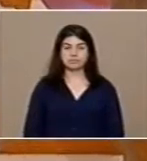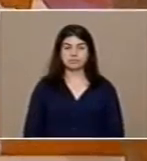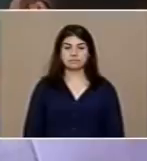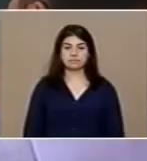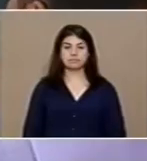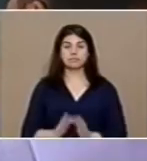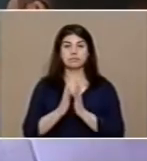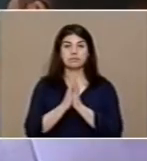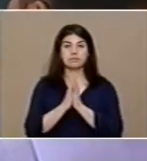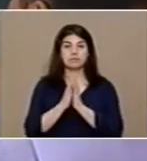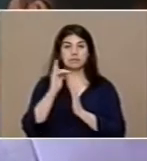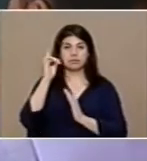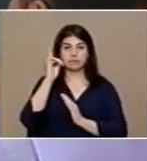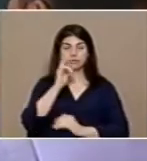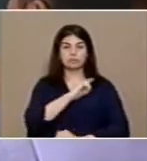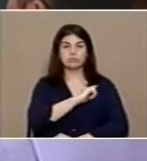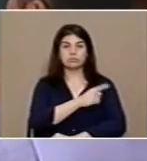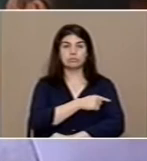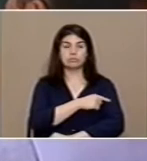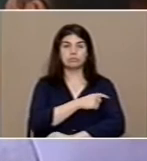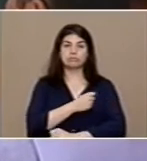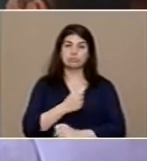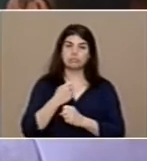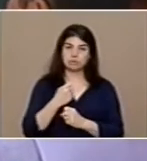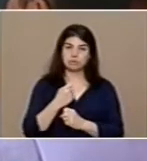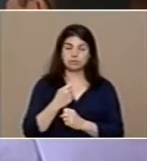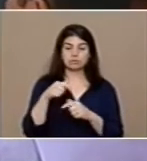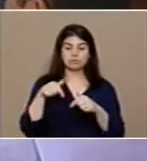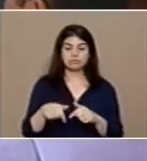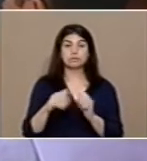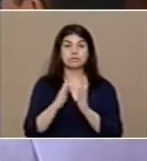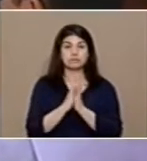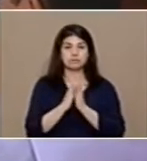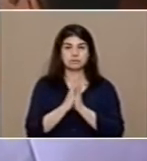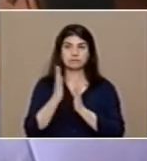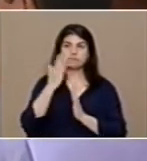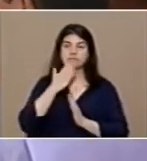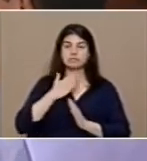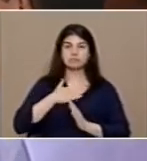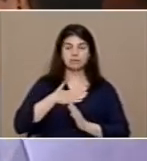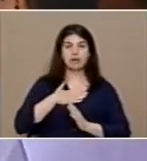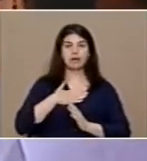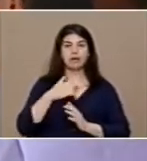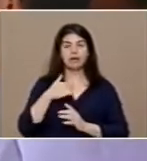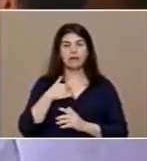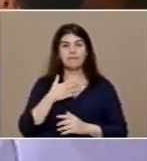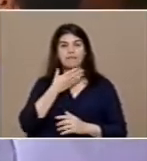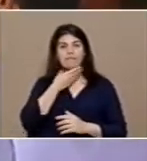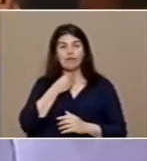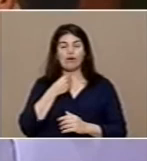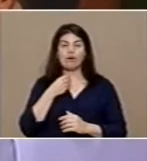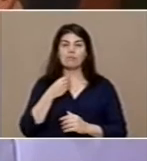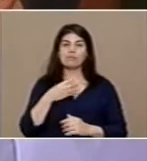o Deus todo-poderoso que neste Sacramento sociais da nossa fome e a nossa sede